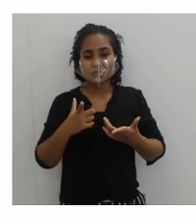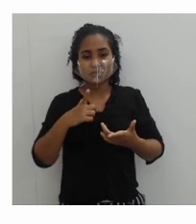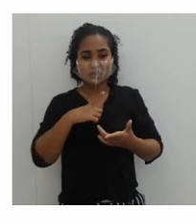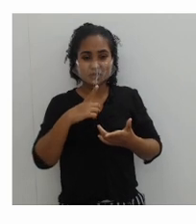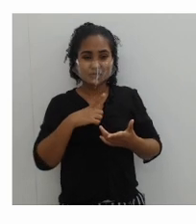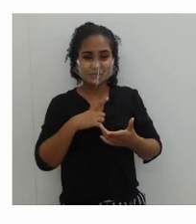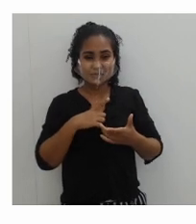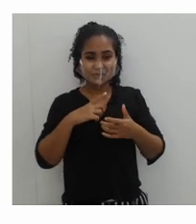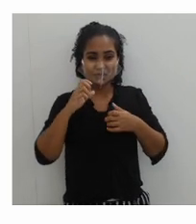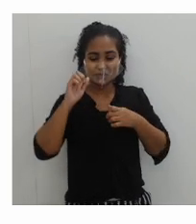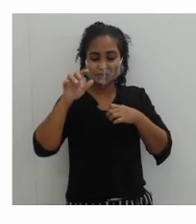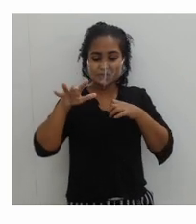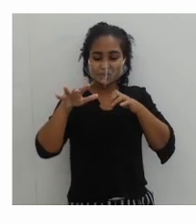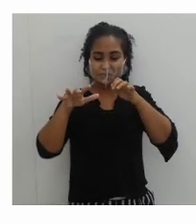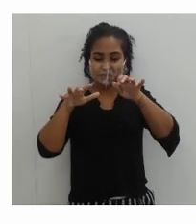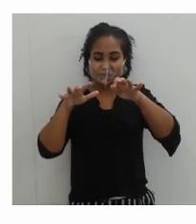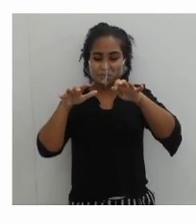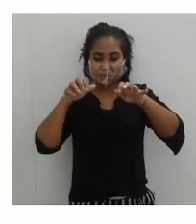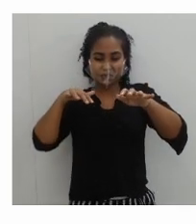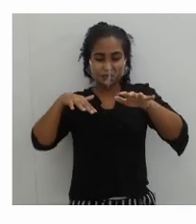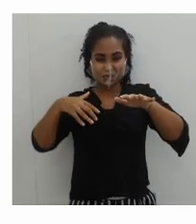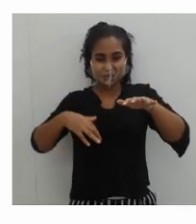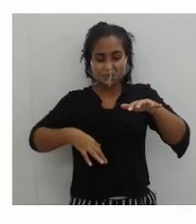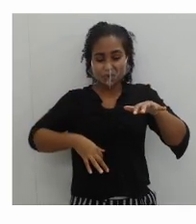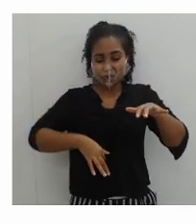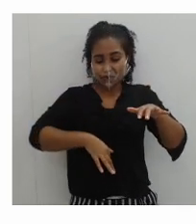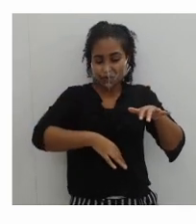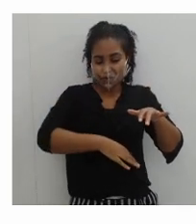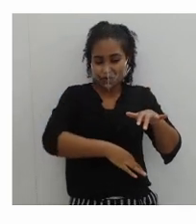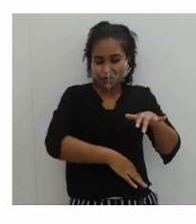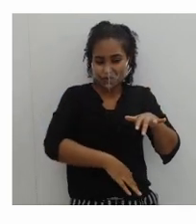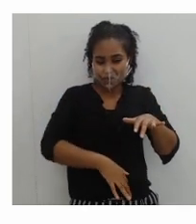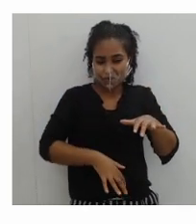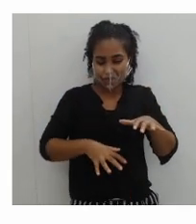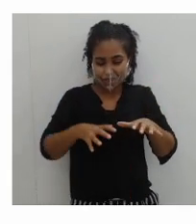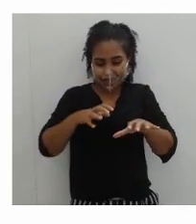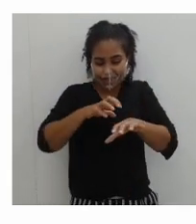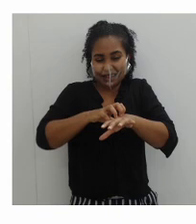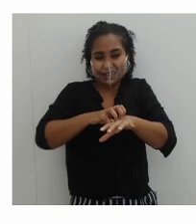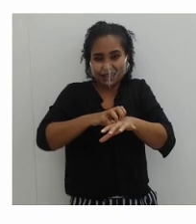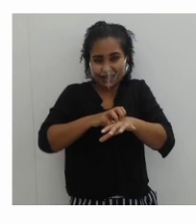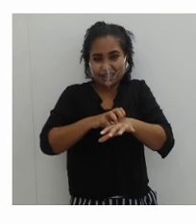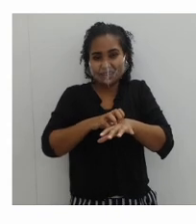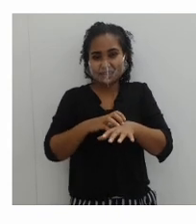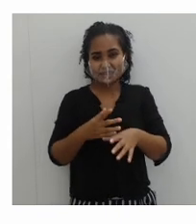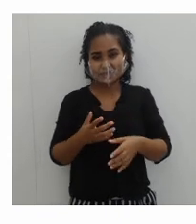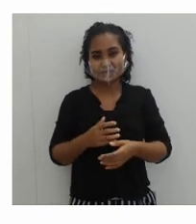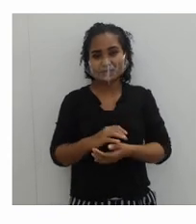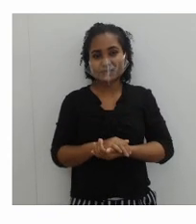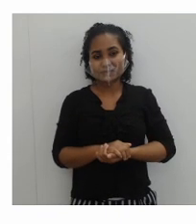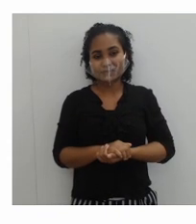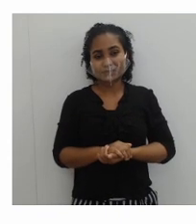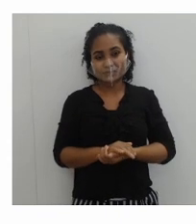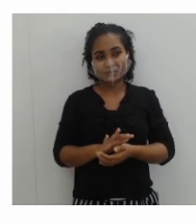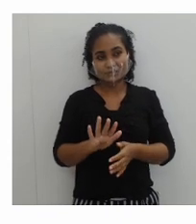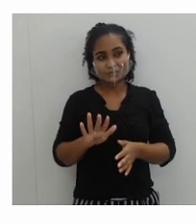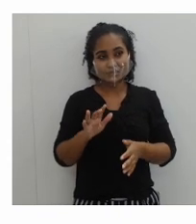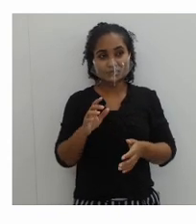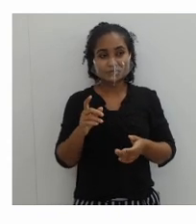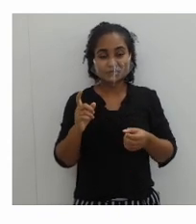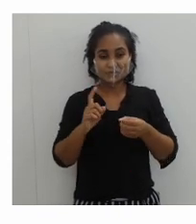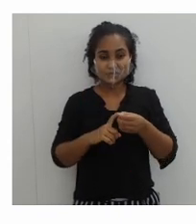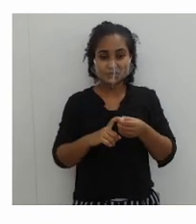esses espinhos que também perfuram o intestino, ela tem ventosas que ela adere mesmo no seu intestino, tá? Desculpa.